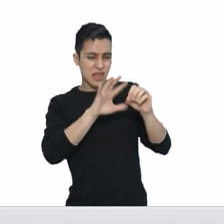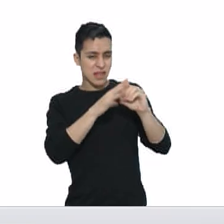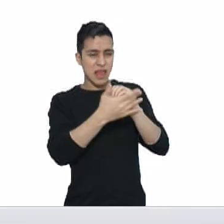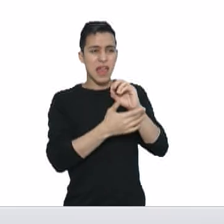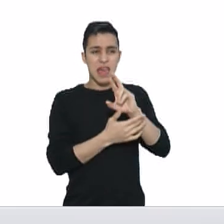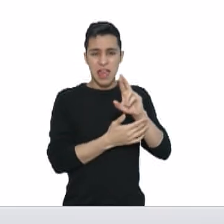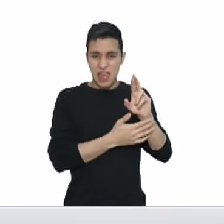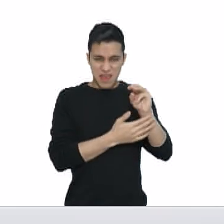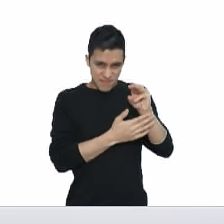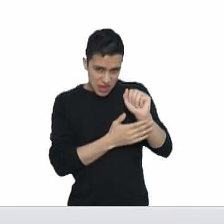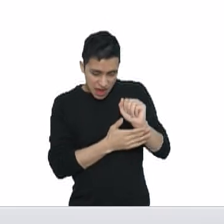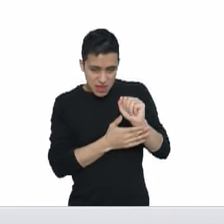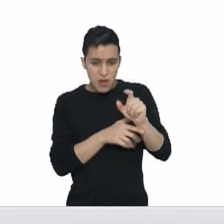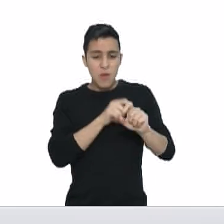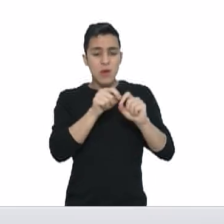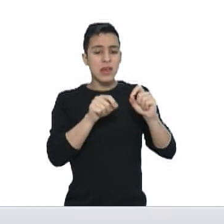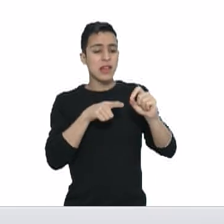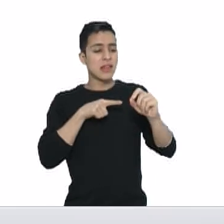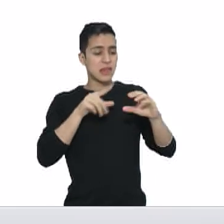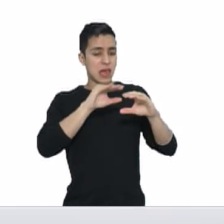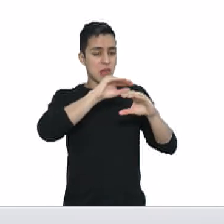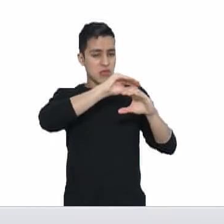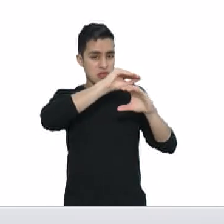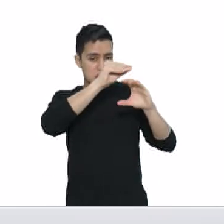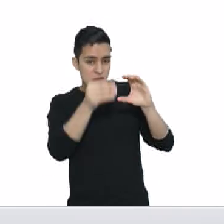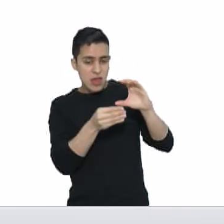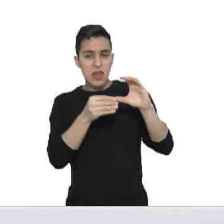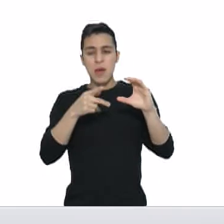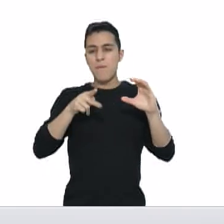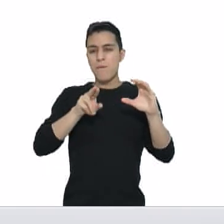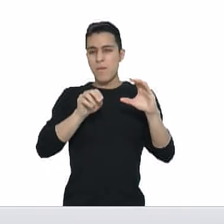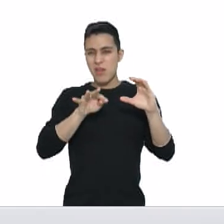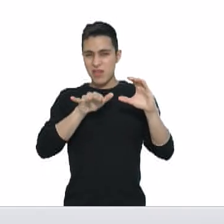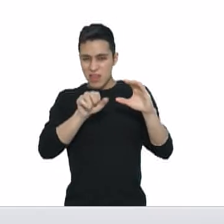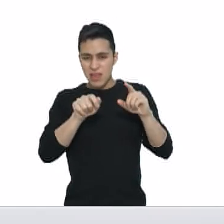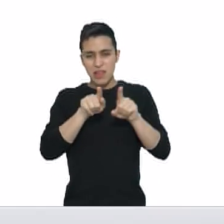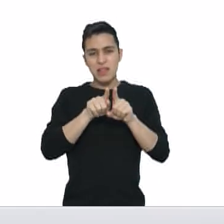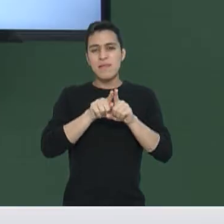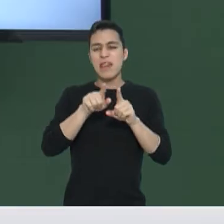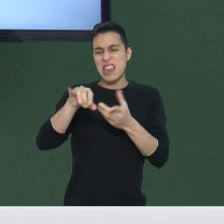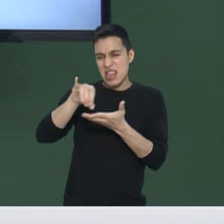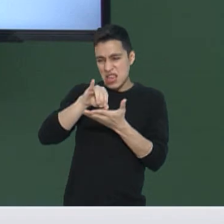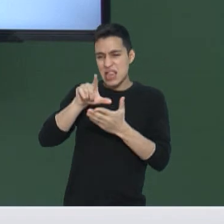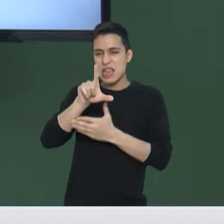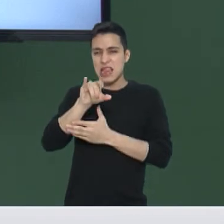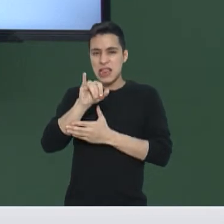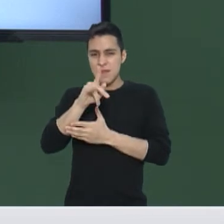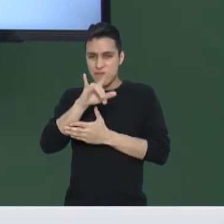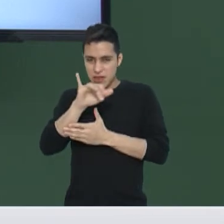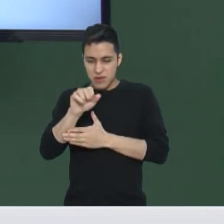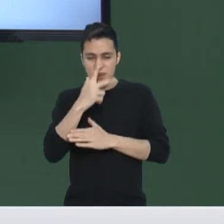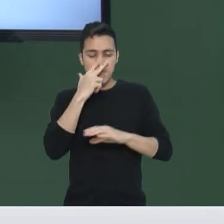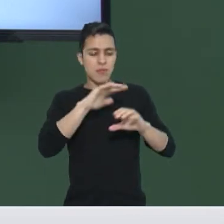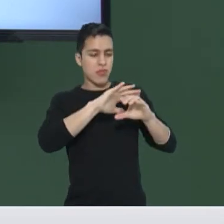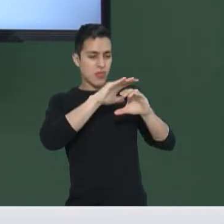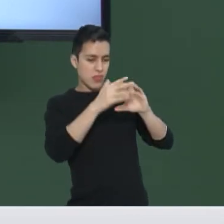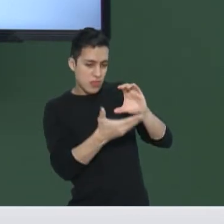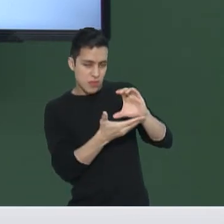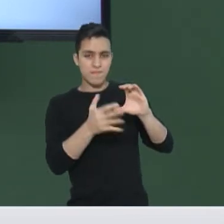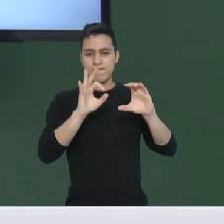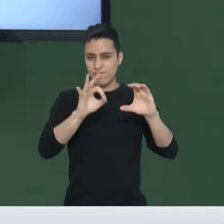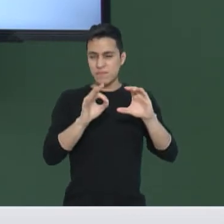RNA, protegido por um envelope de proteínas e lipídios, certo? É como se fosse um escudo de